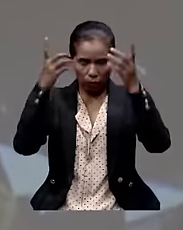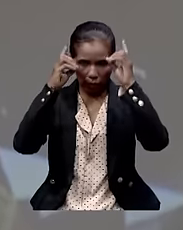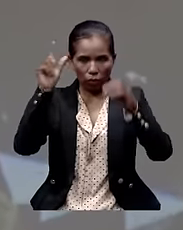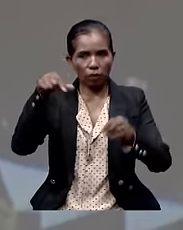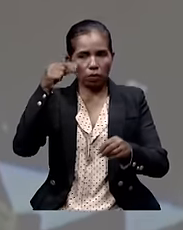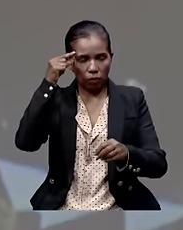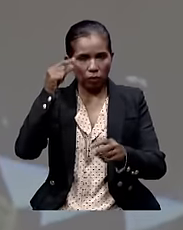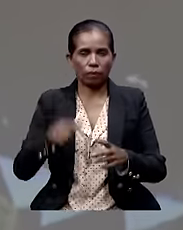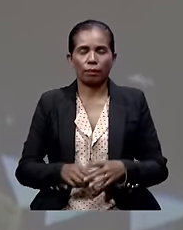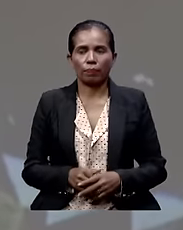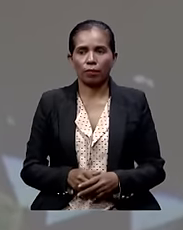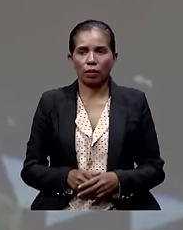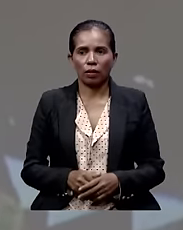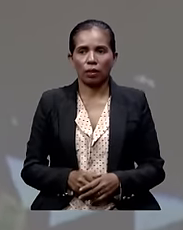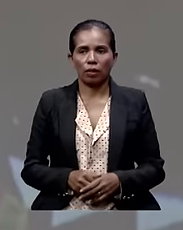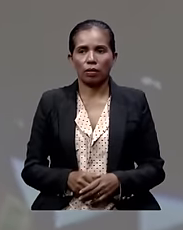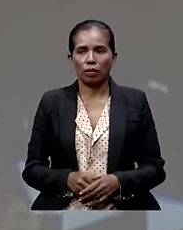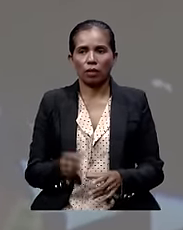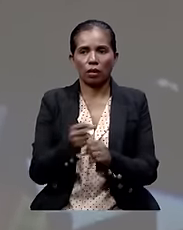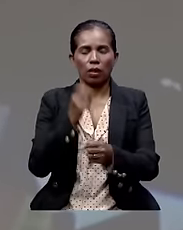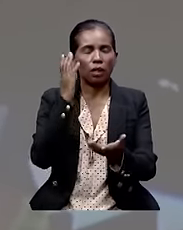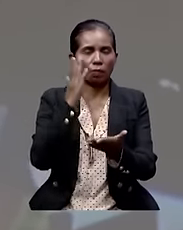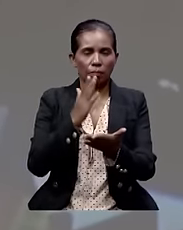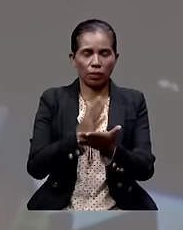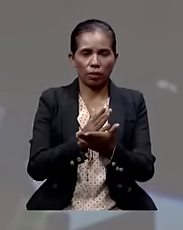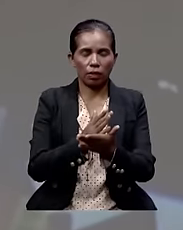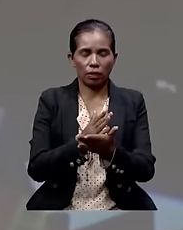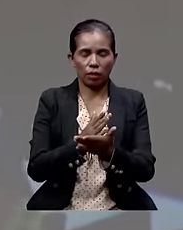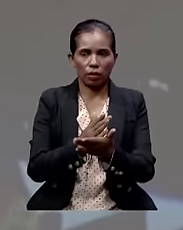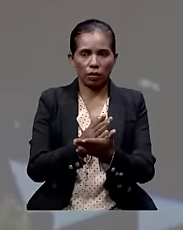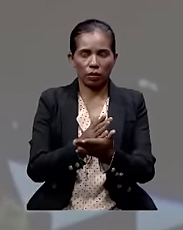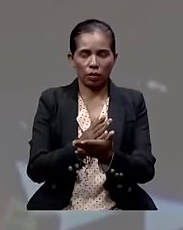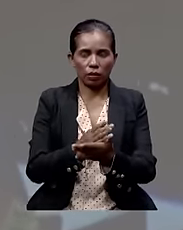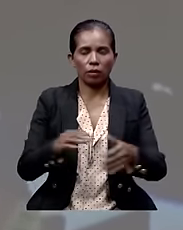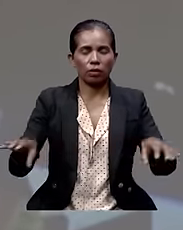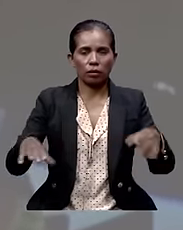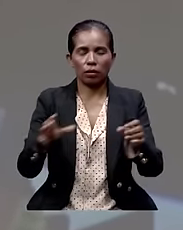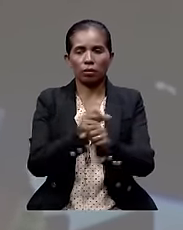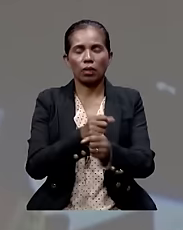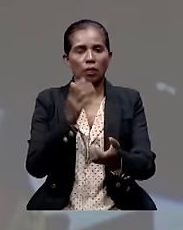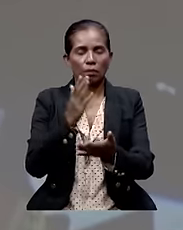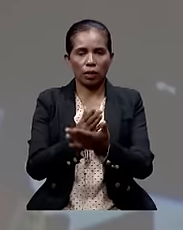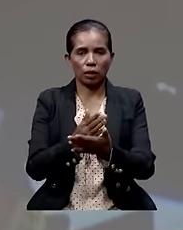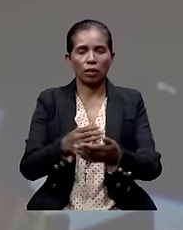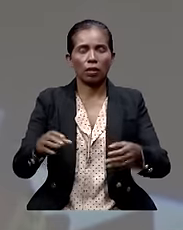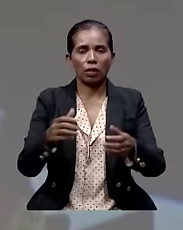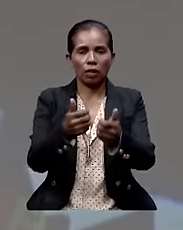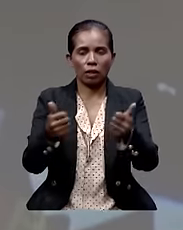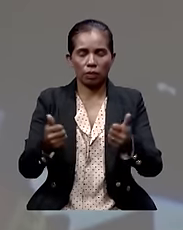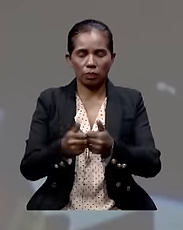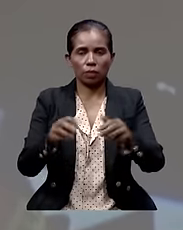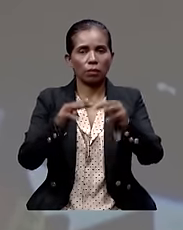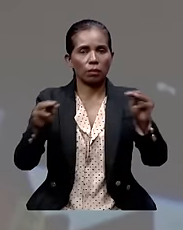governo, nebe que rapara, no expulso o exenora,